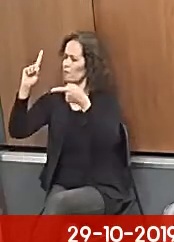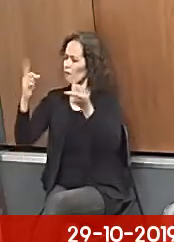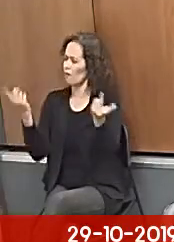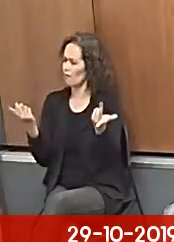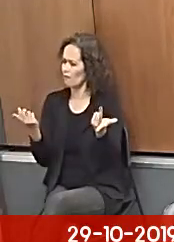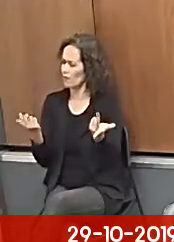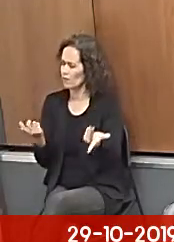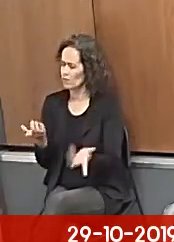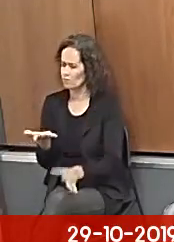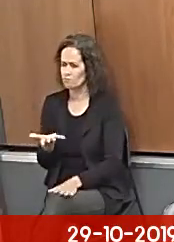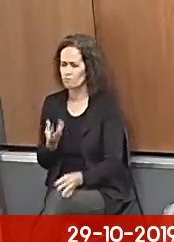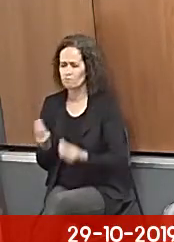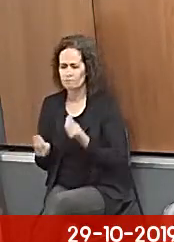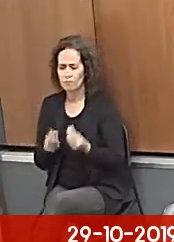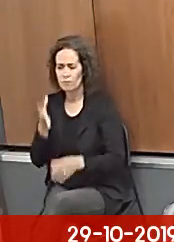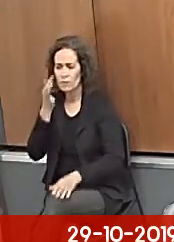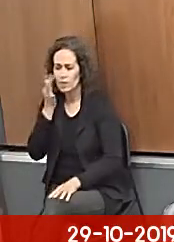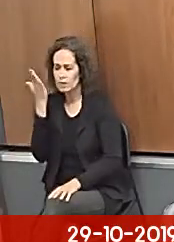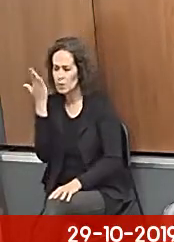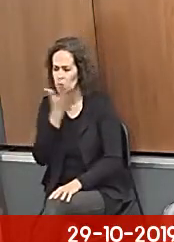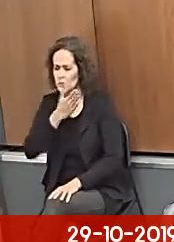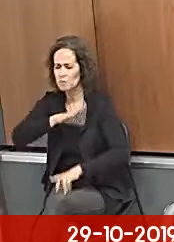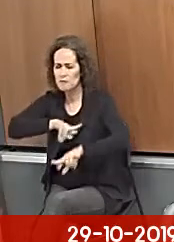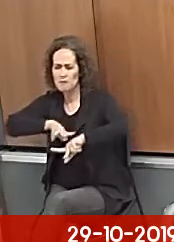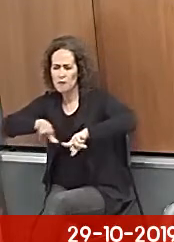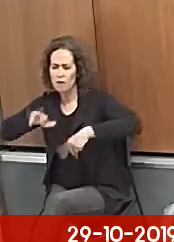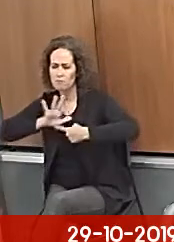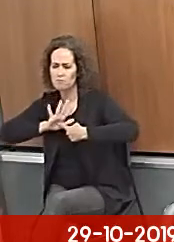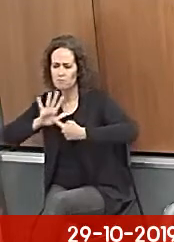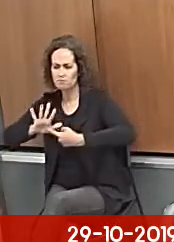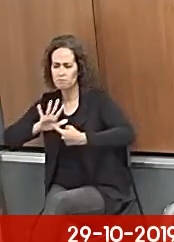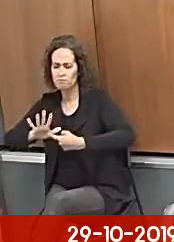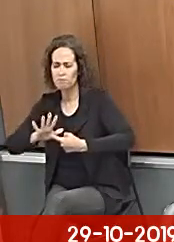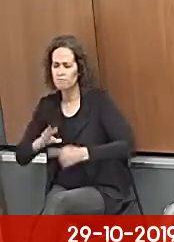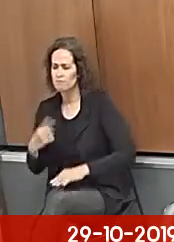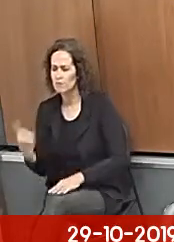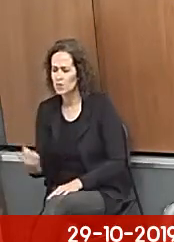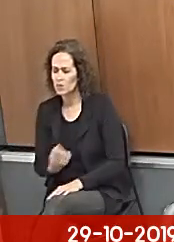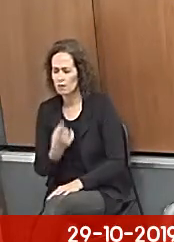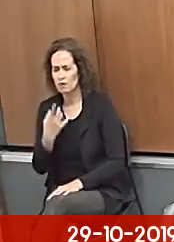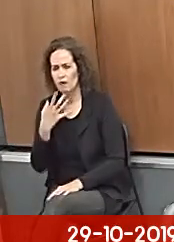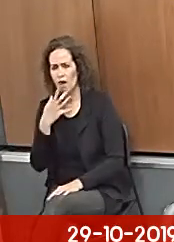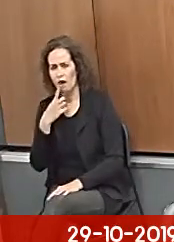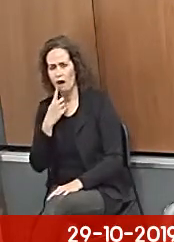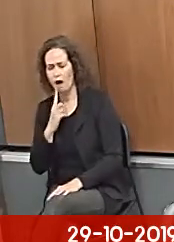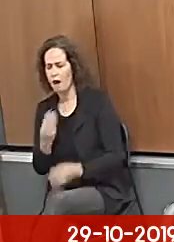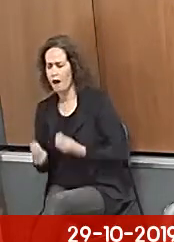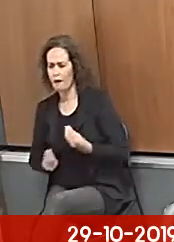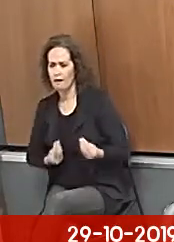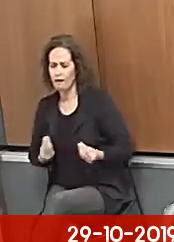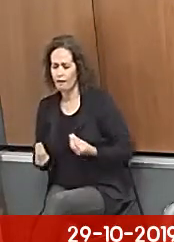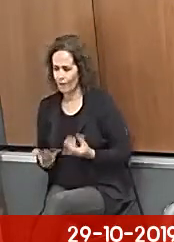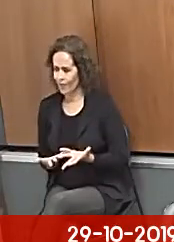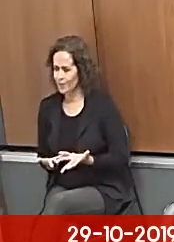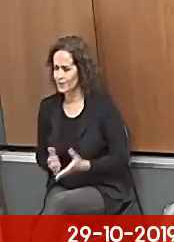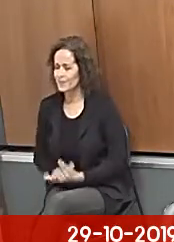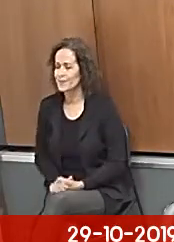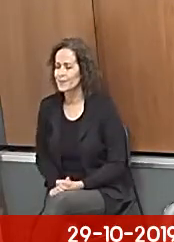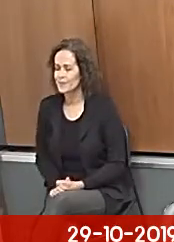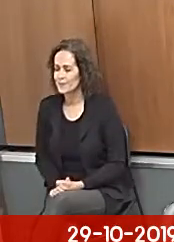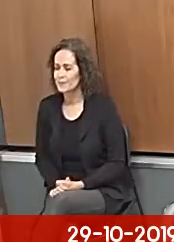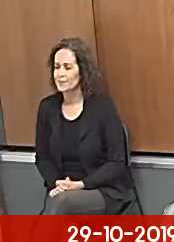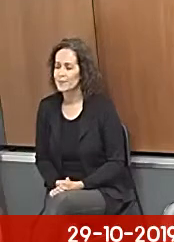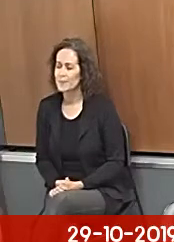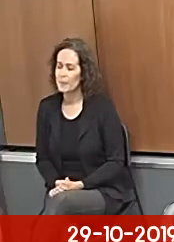N testemunhos aí que de deixar a gente assim, abismado em relação às situações.